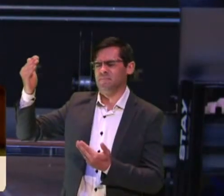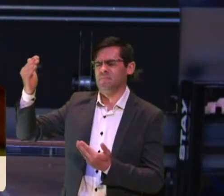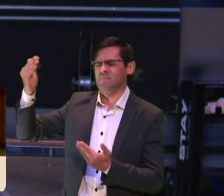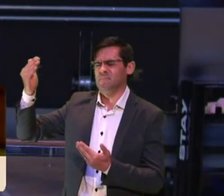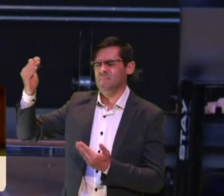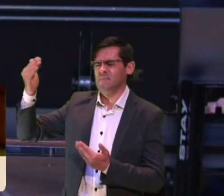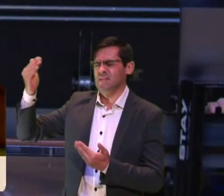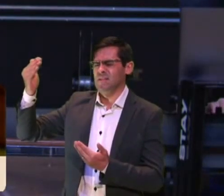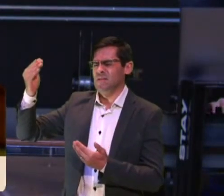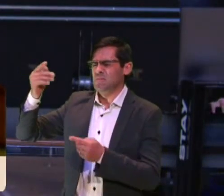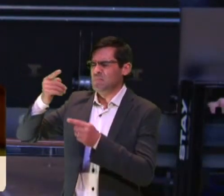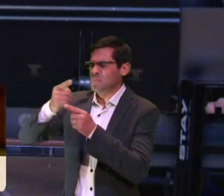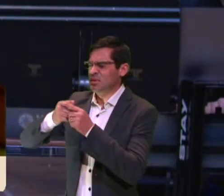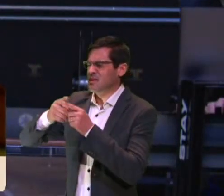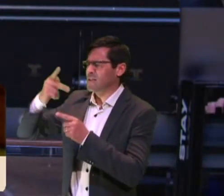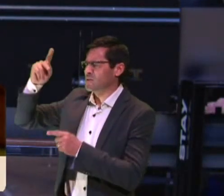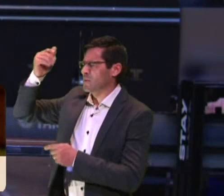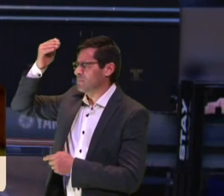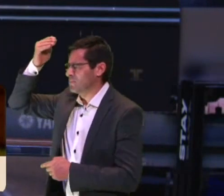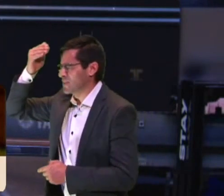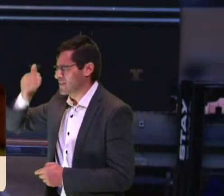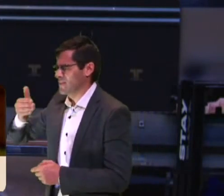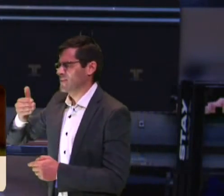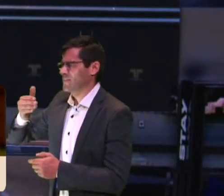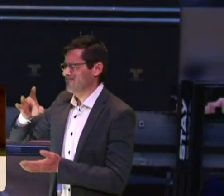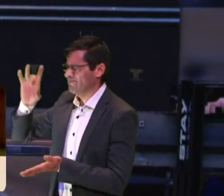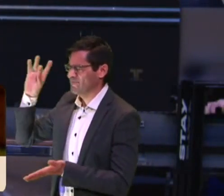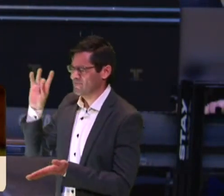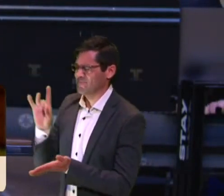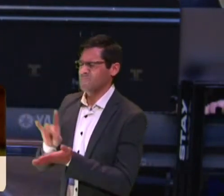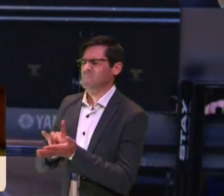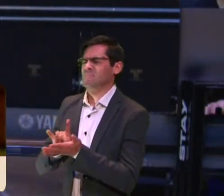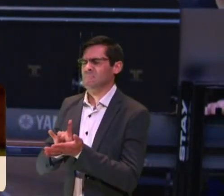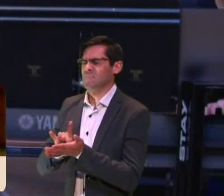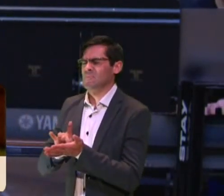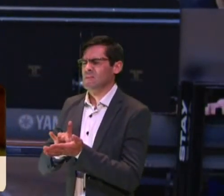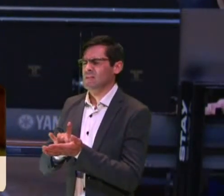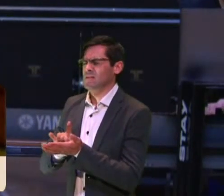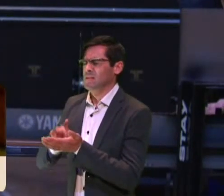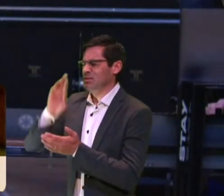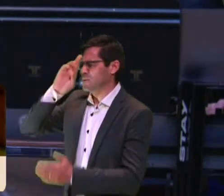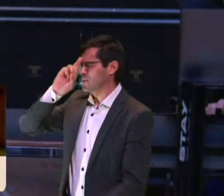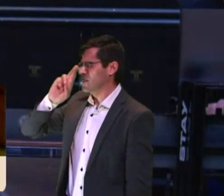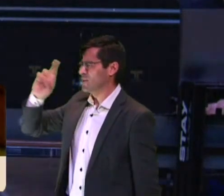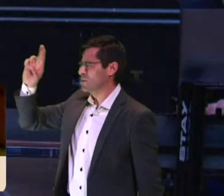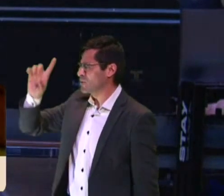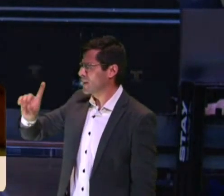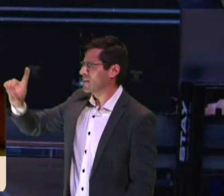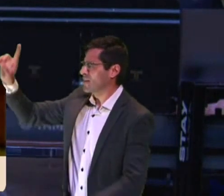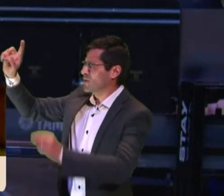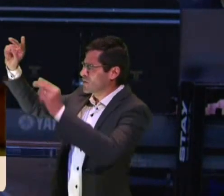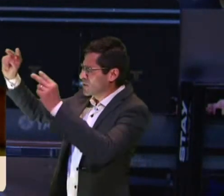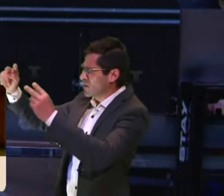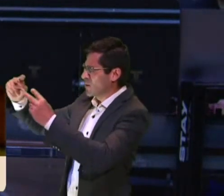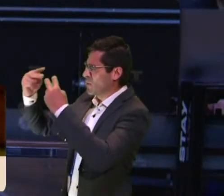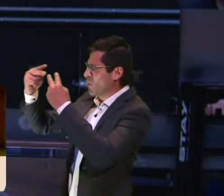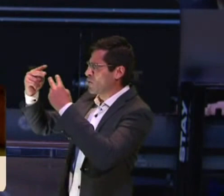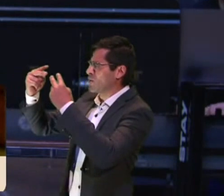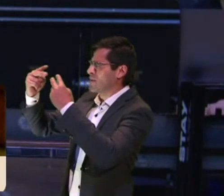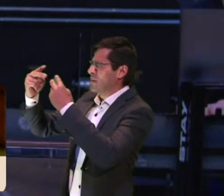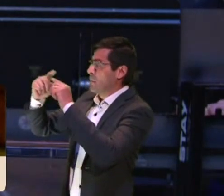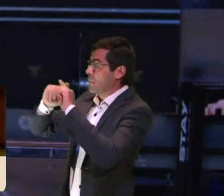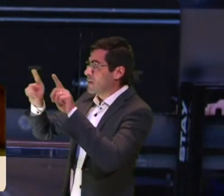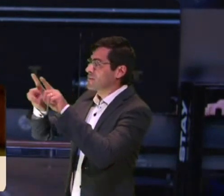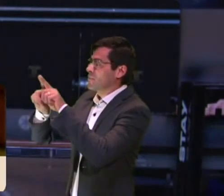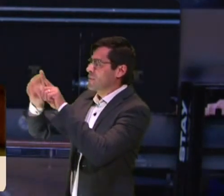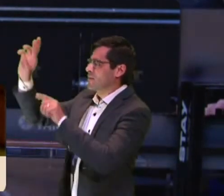A tua presença é real. O Senhor é Deus que ouve e responde